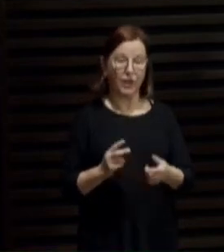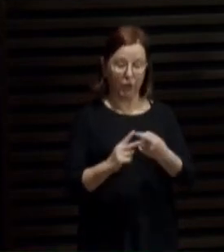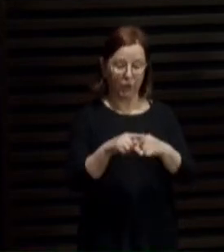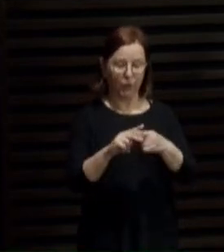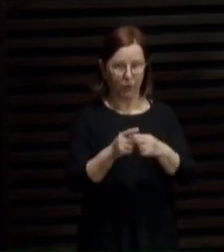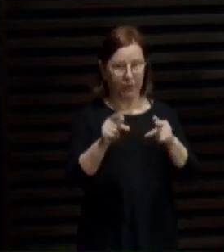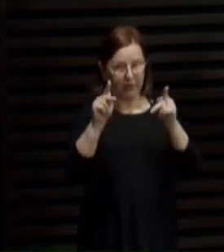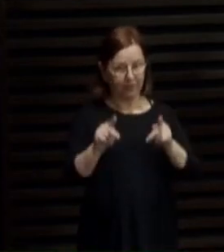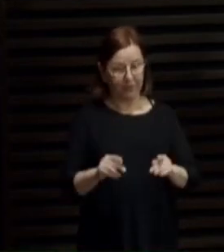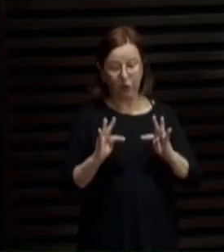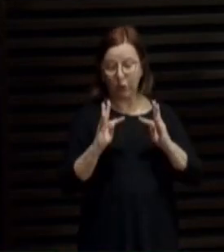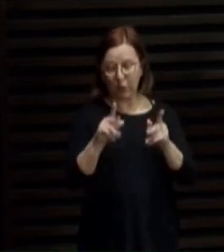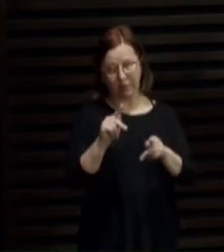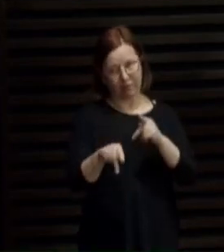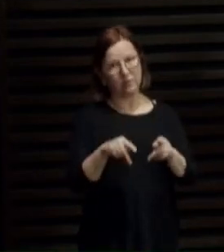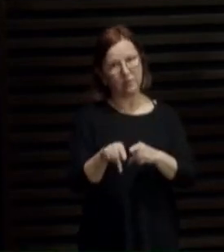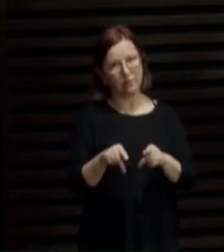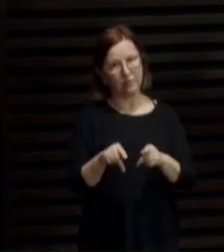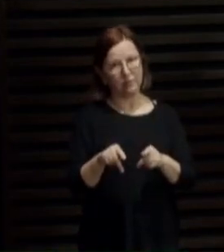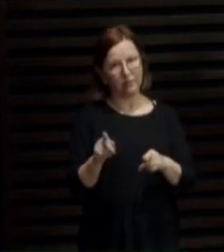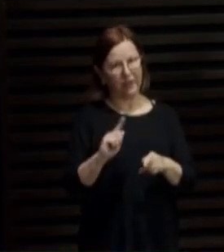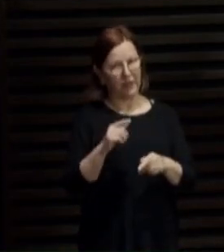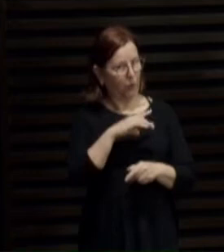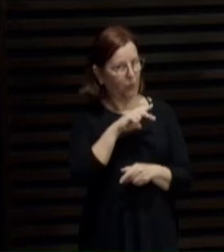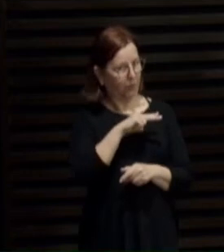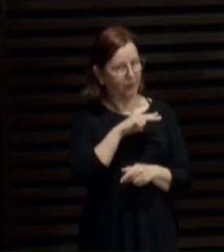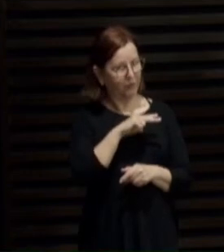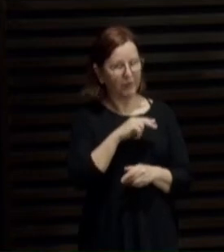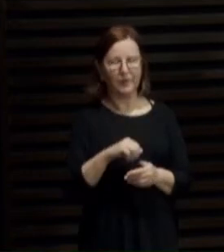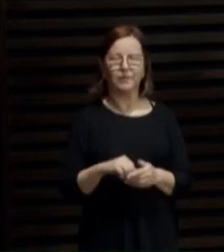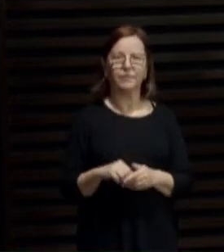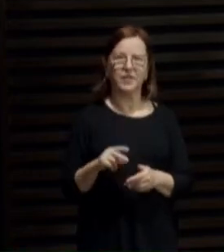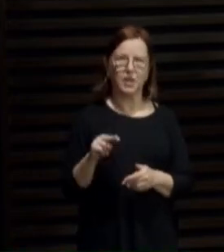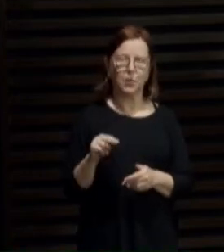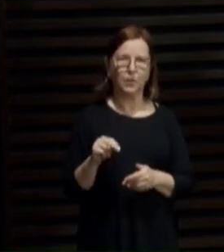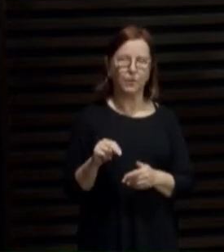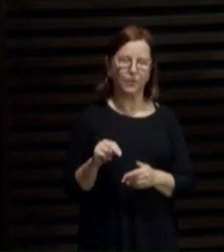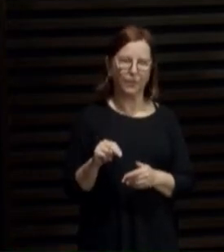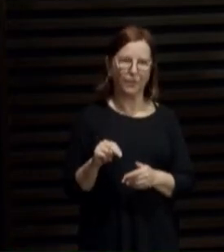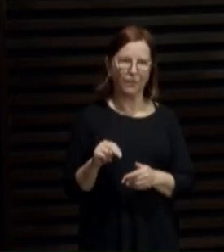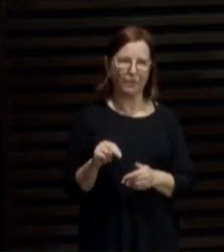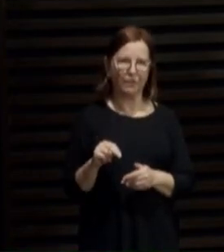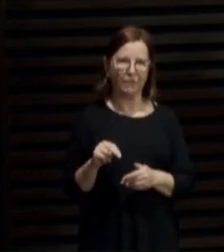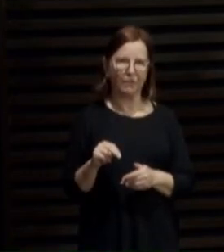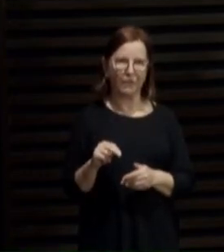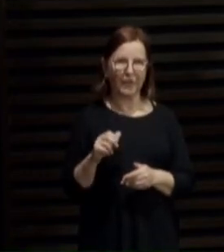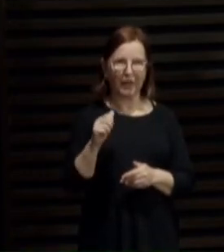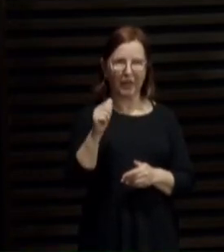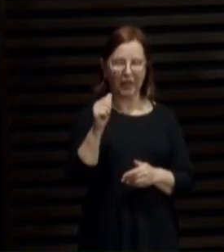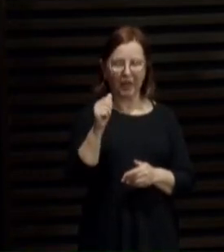Não foi um negócio assim, lá dentro, como fez, por exemplo, Aquila e Priscila, que